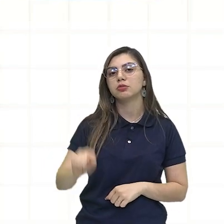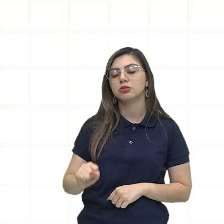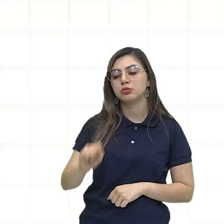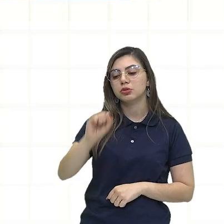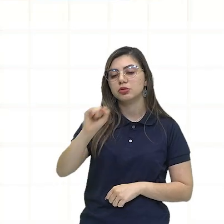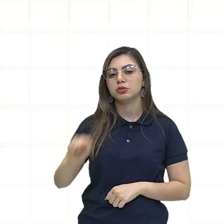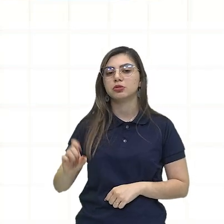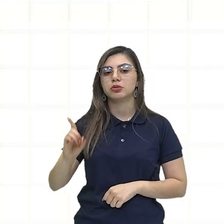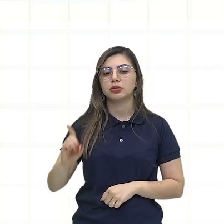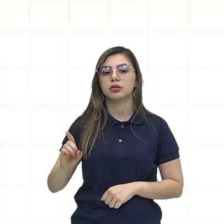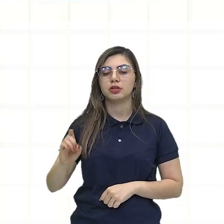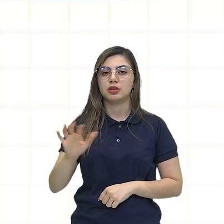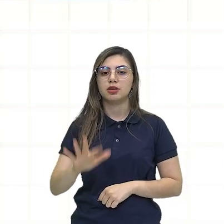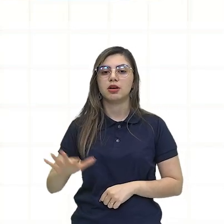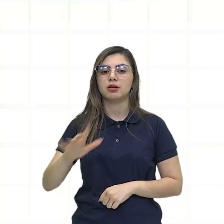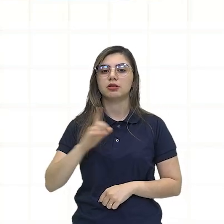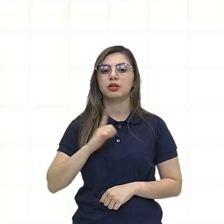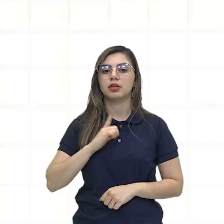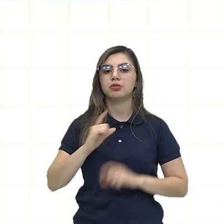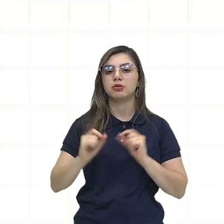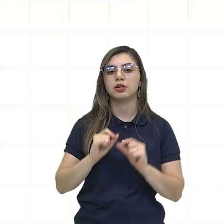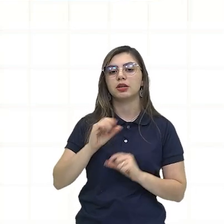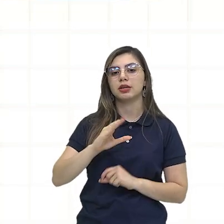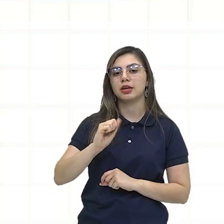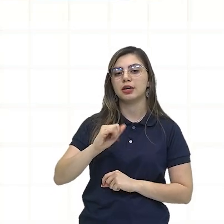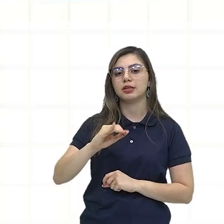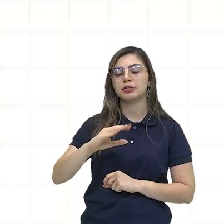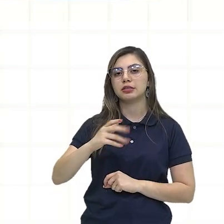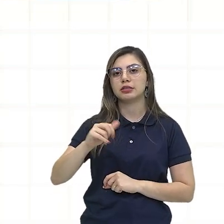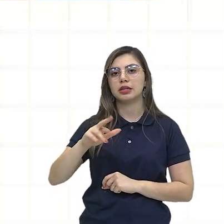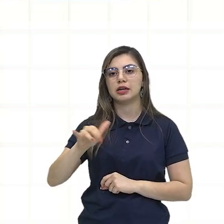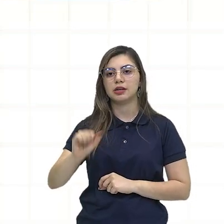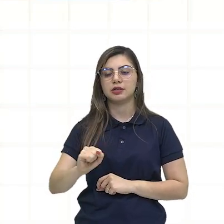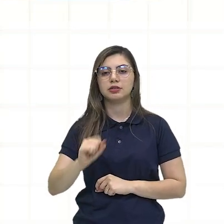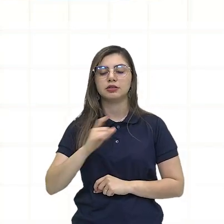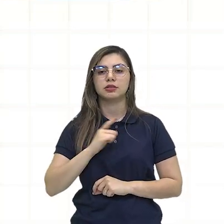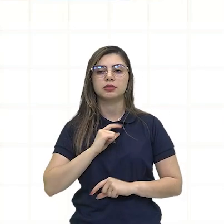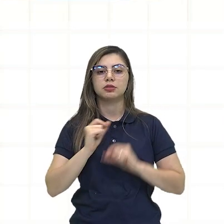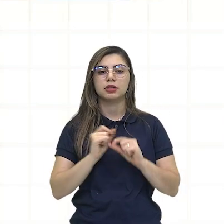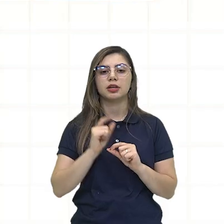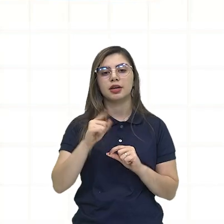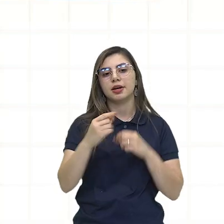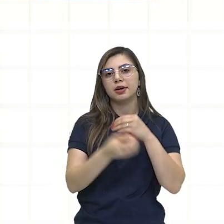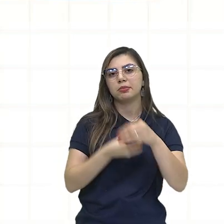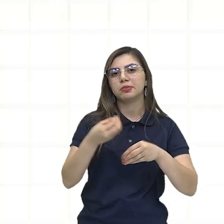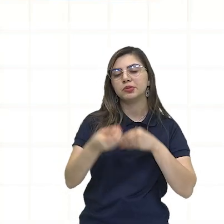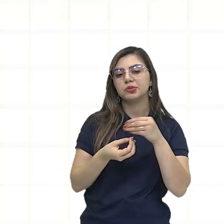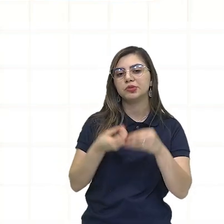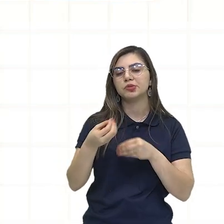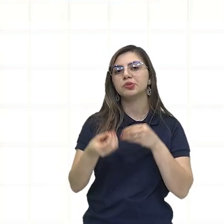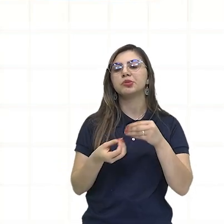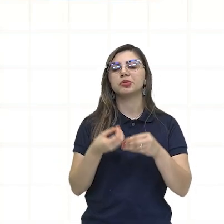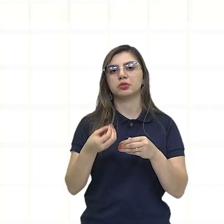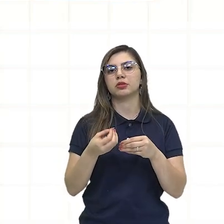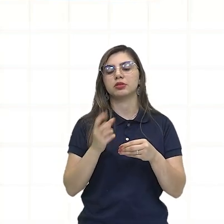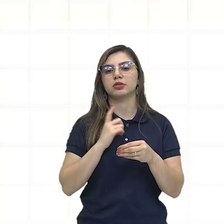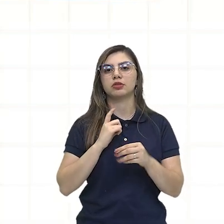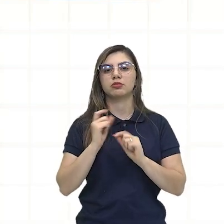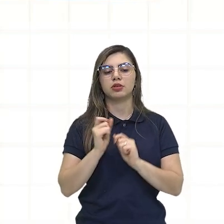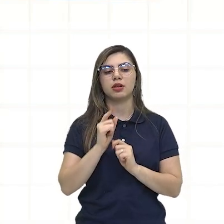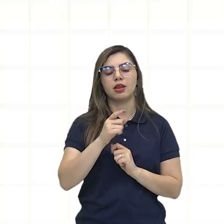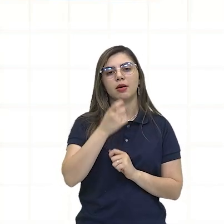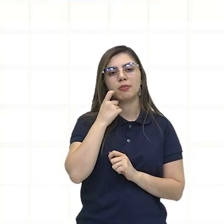os caiçaras, que combinam pesca artesanal, né, e também com a agricultura para